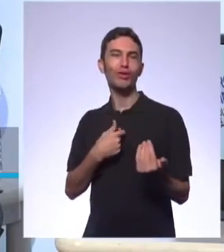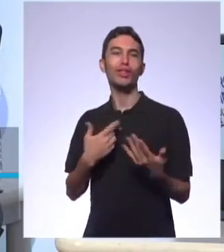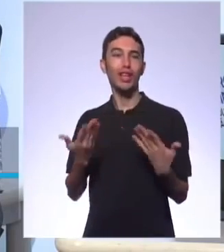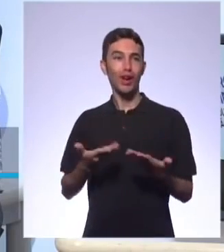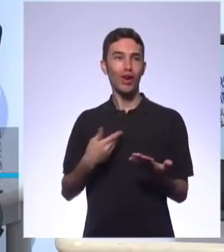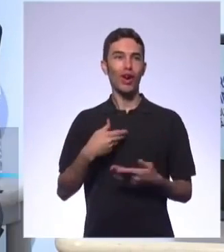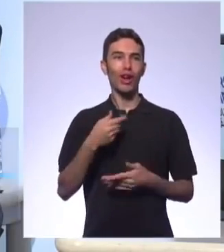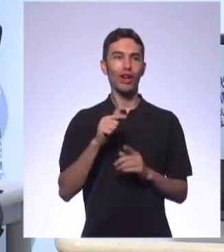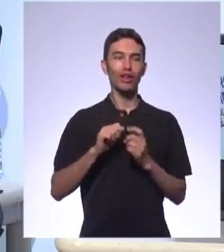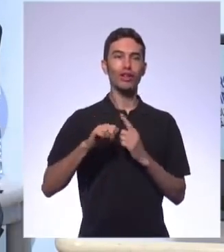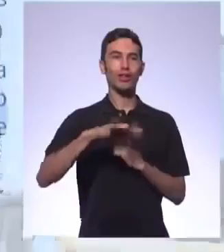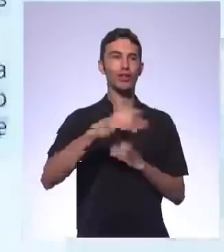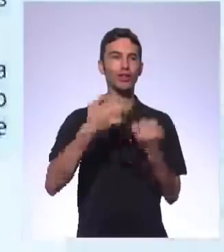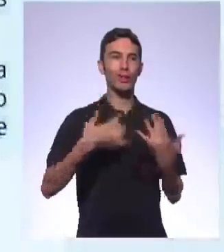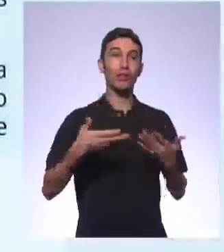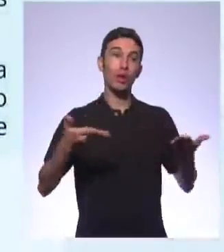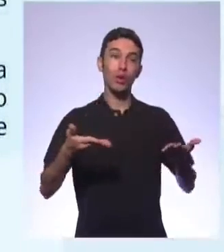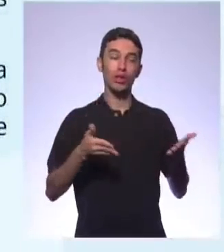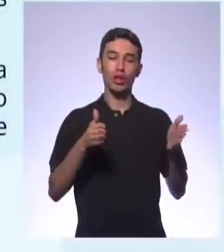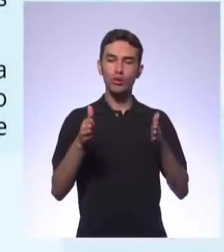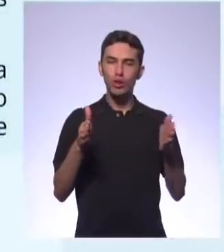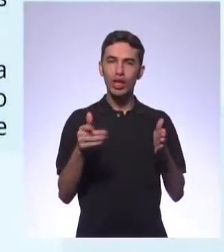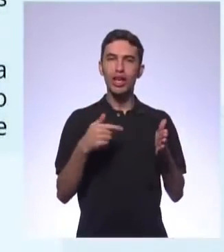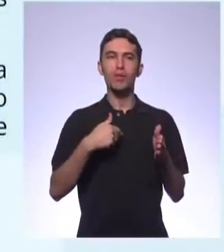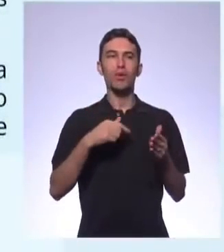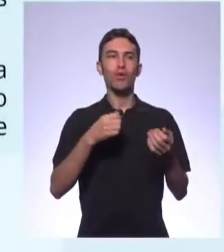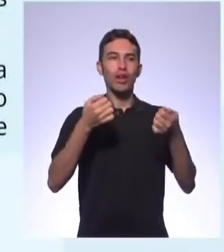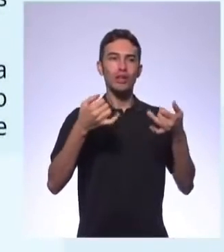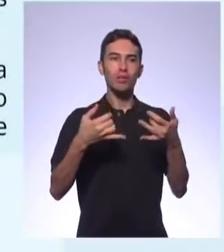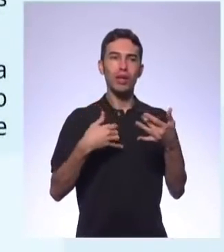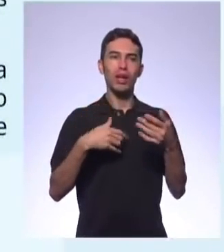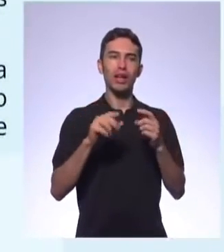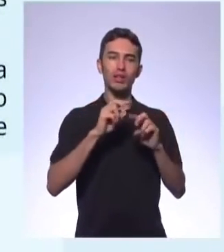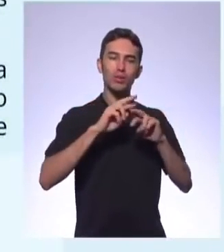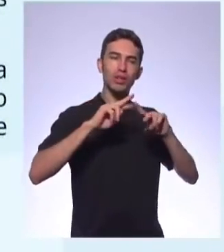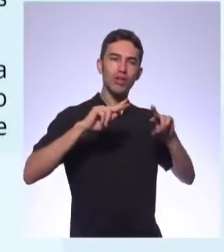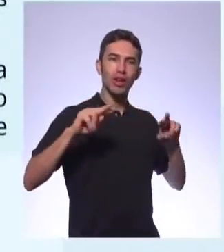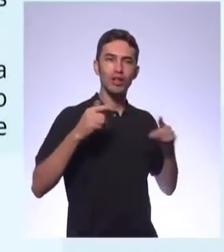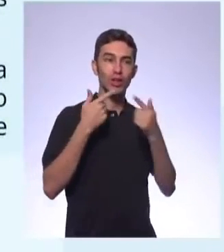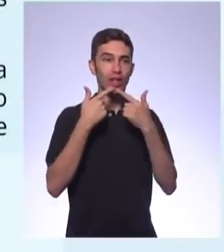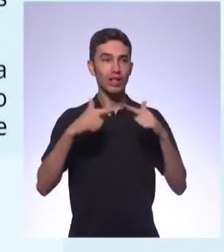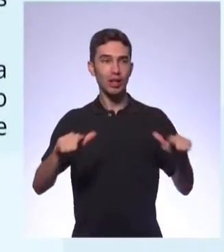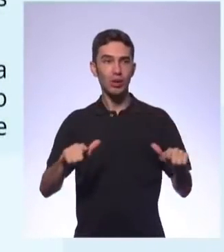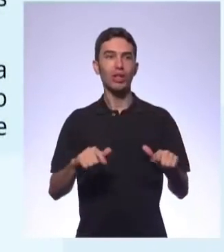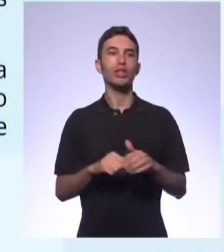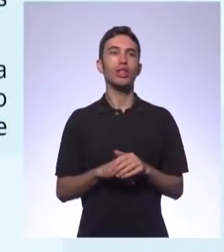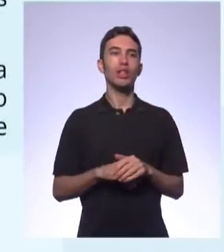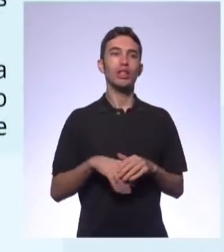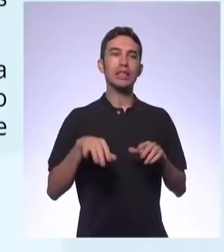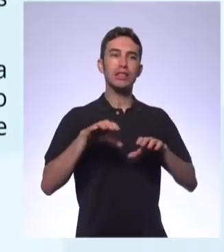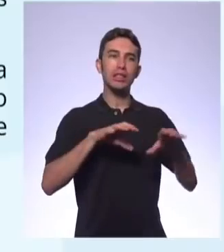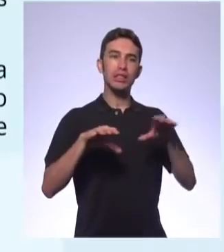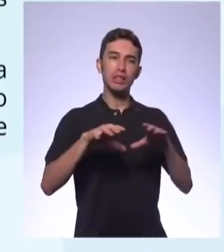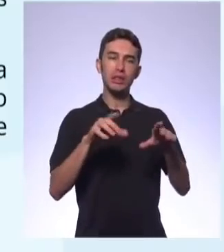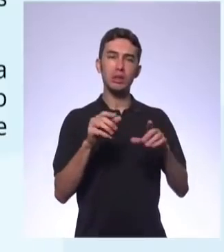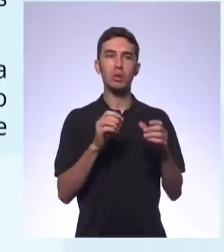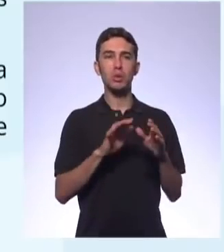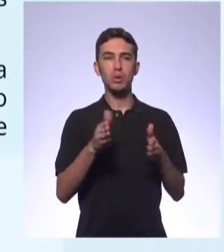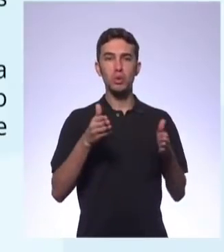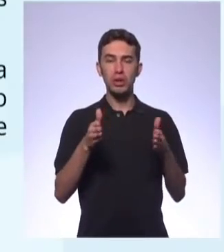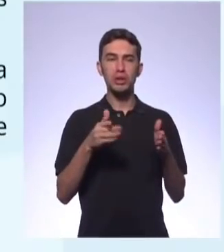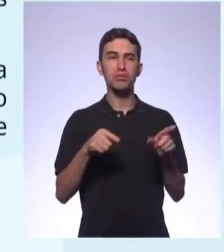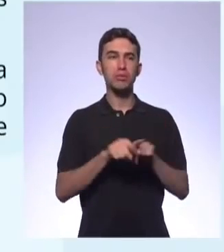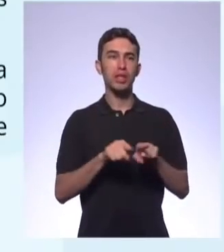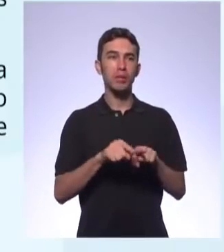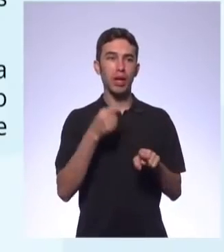tempo ao estudo da variação linguística situacional e observar variação nas formas de registro, a depender do grau de